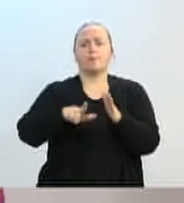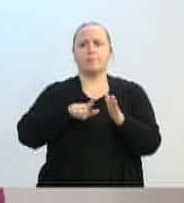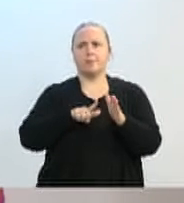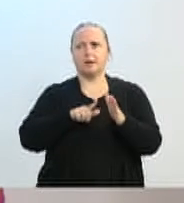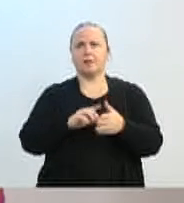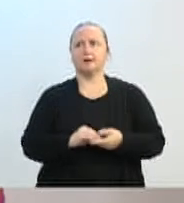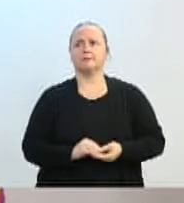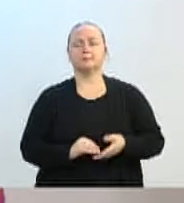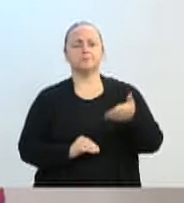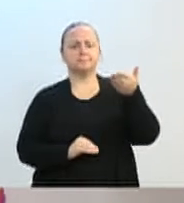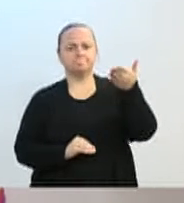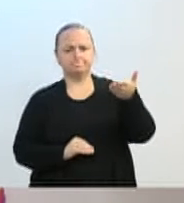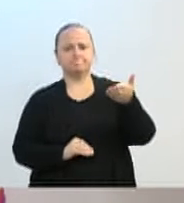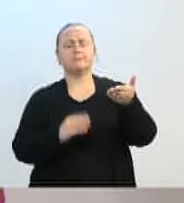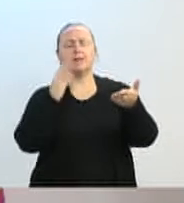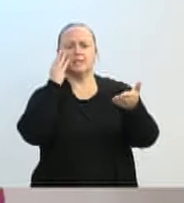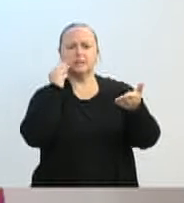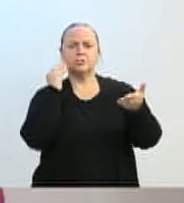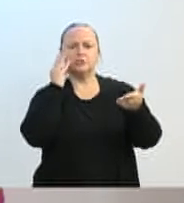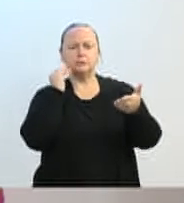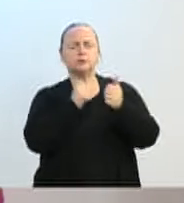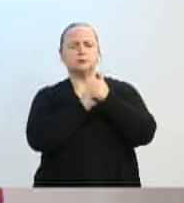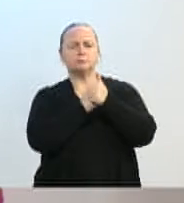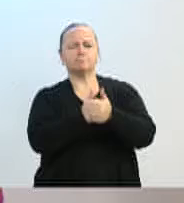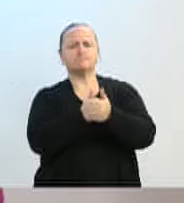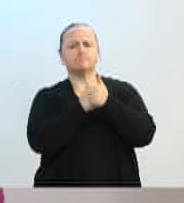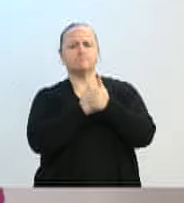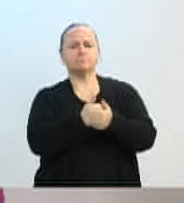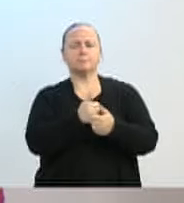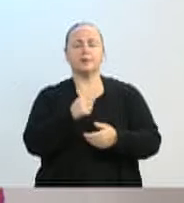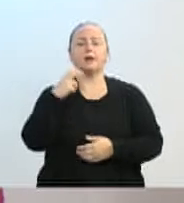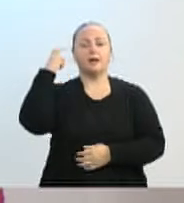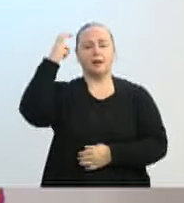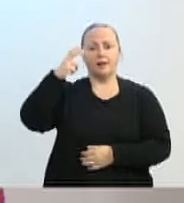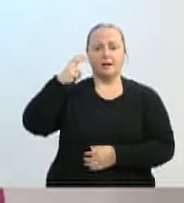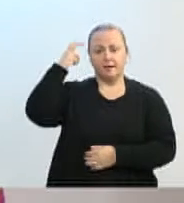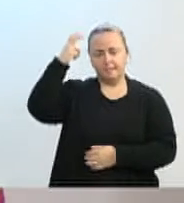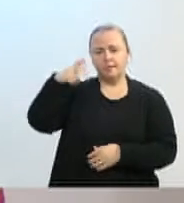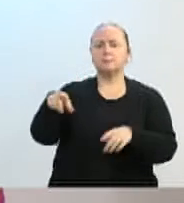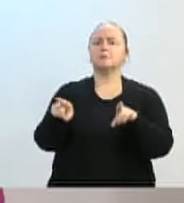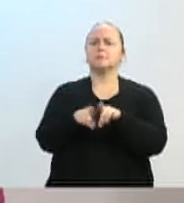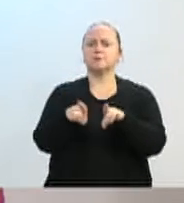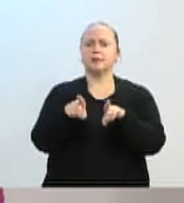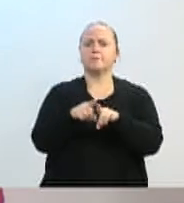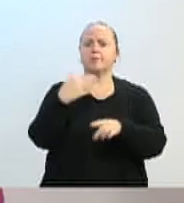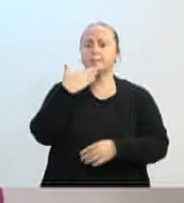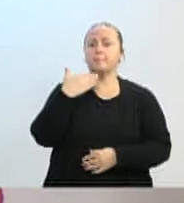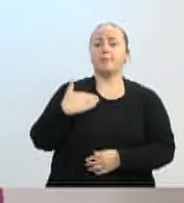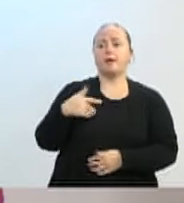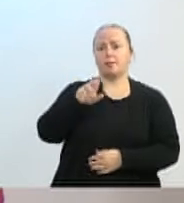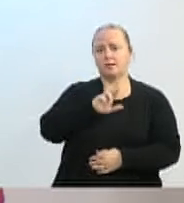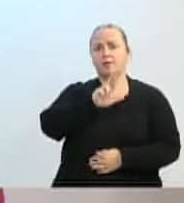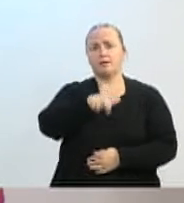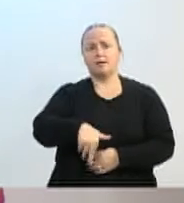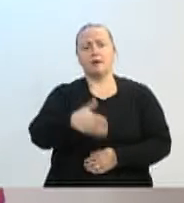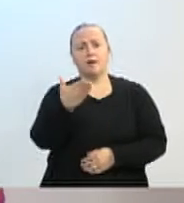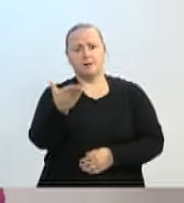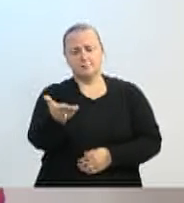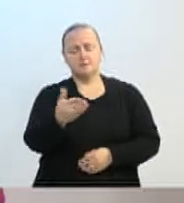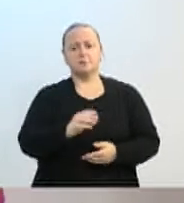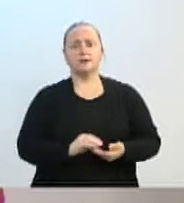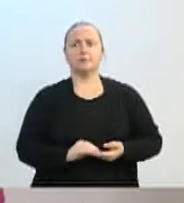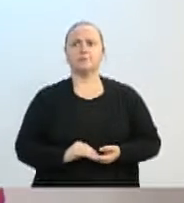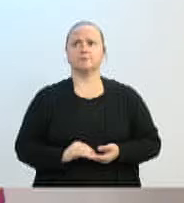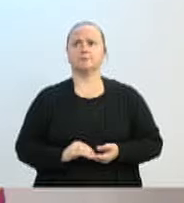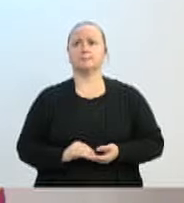Gilson tem acompanhado muito essa questão, o vereador Alemão, com muita insistência, me cobre, com razão também, mas o fato é